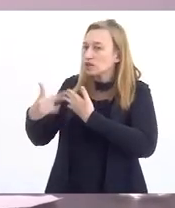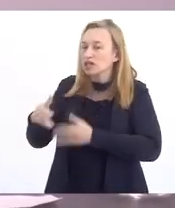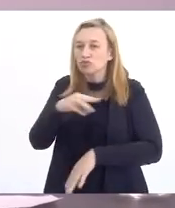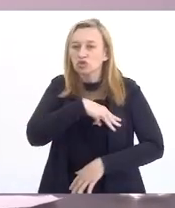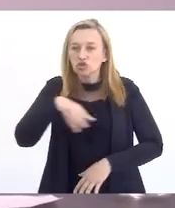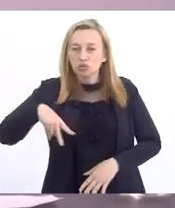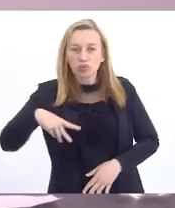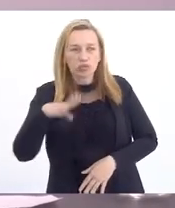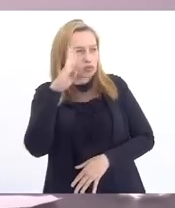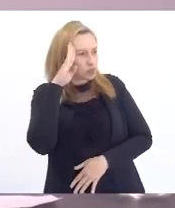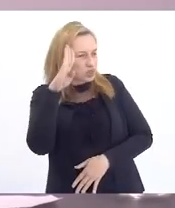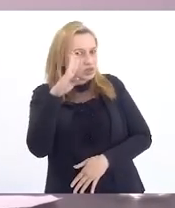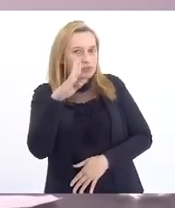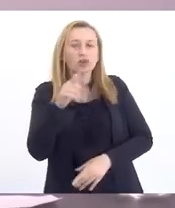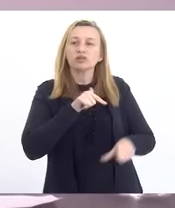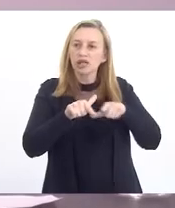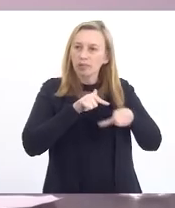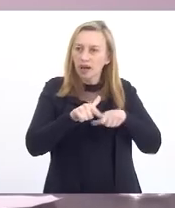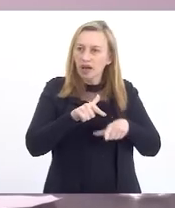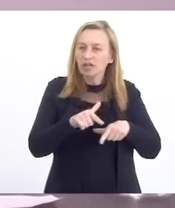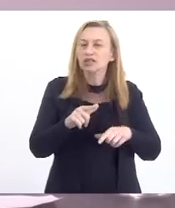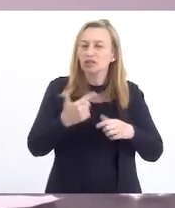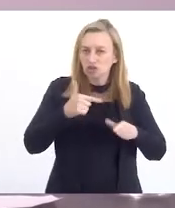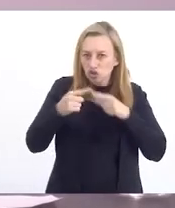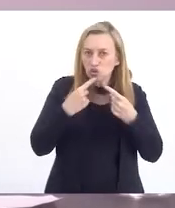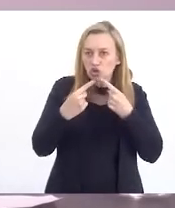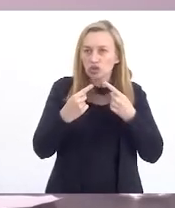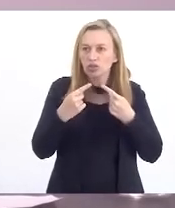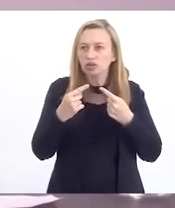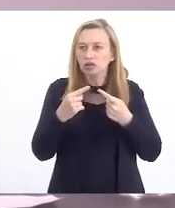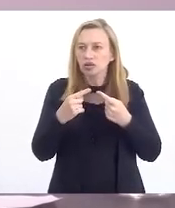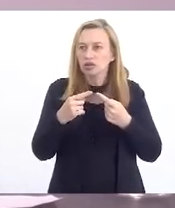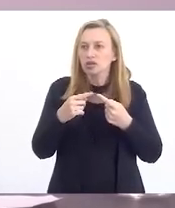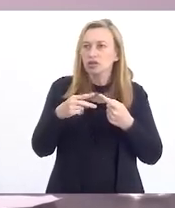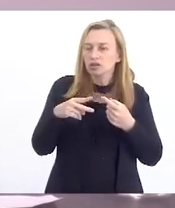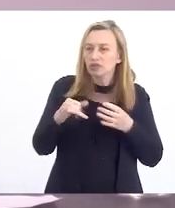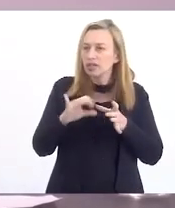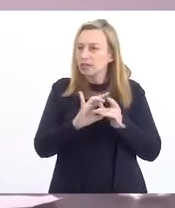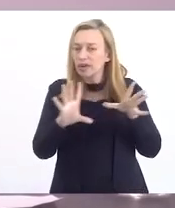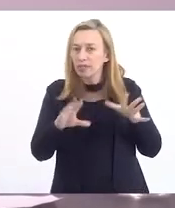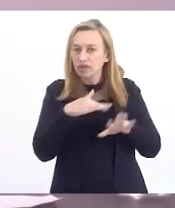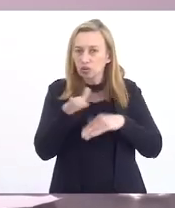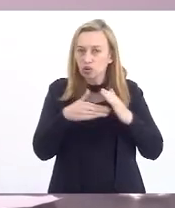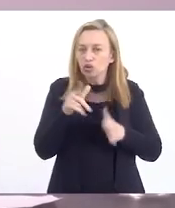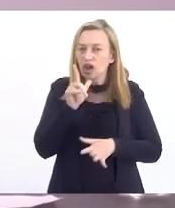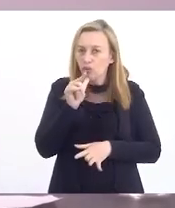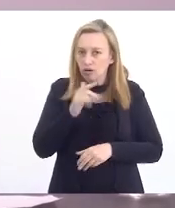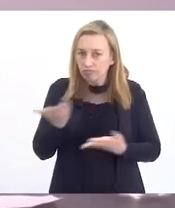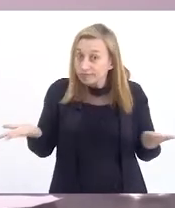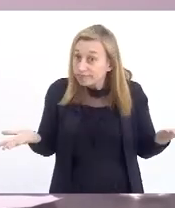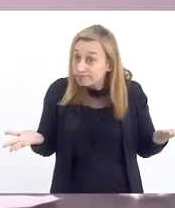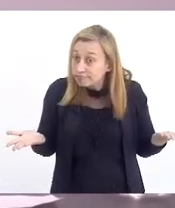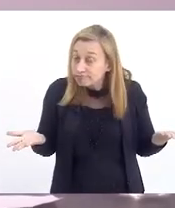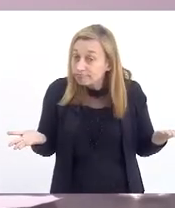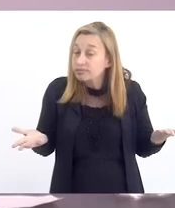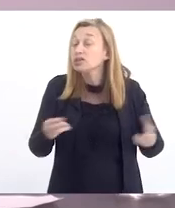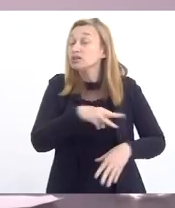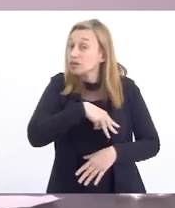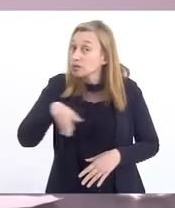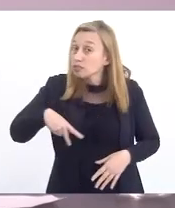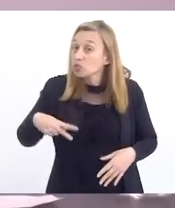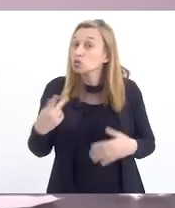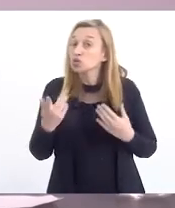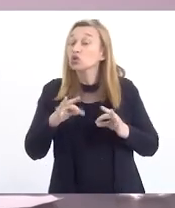tem um papel fundamental, né, temos que discutir, será que vai ter água para todos? Né? Aí o Ministério Público tem todo